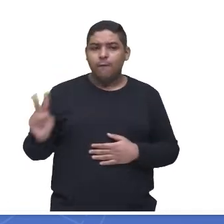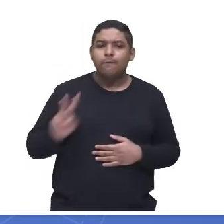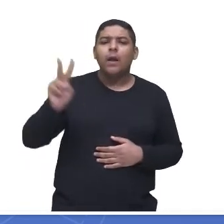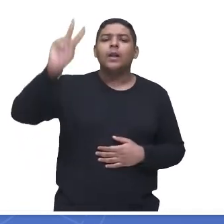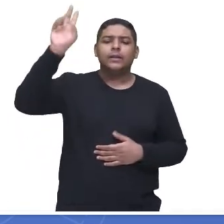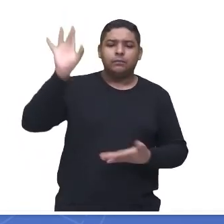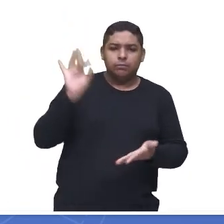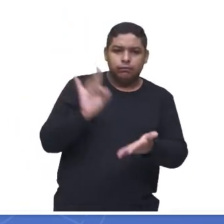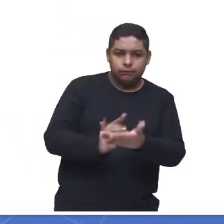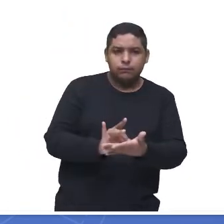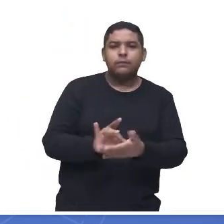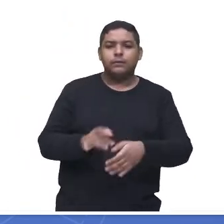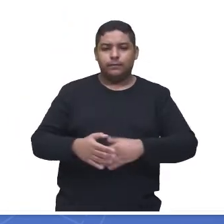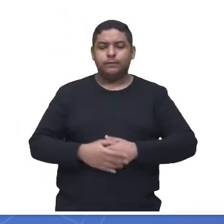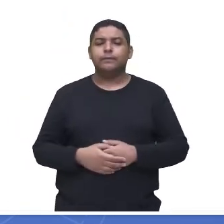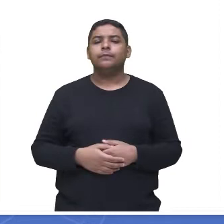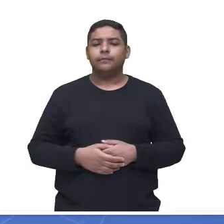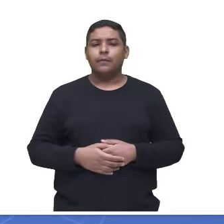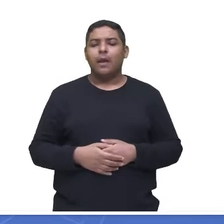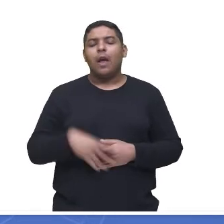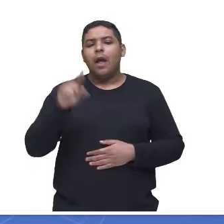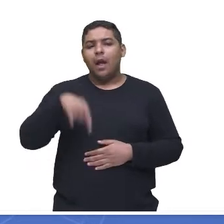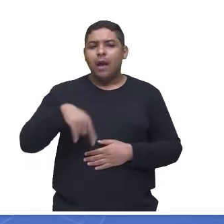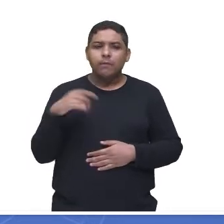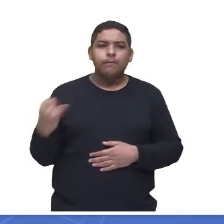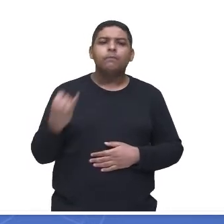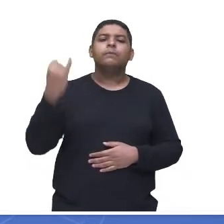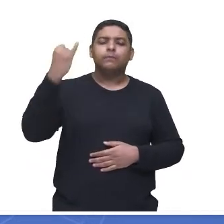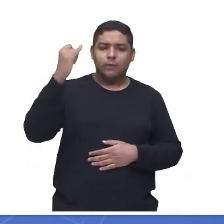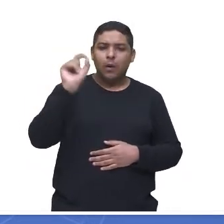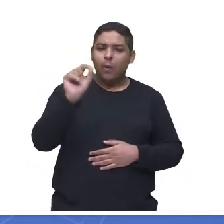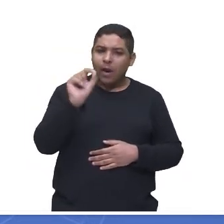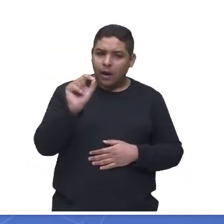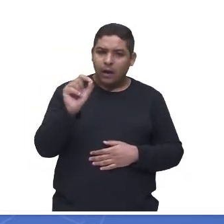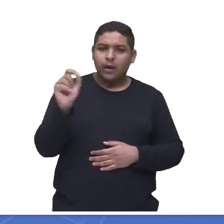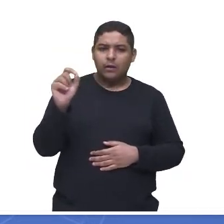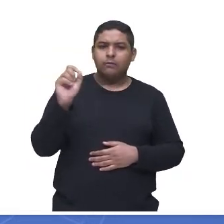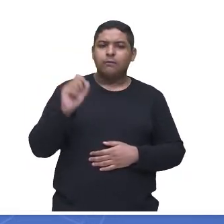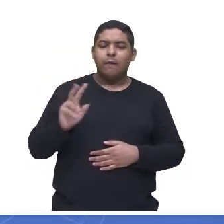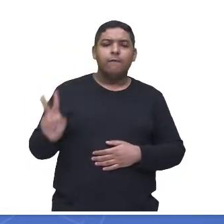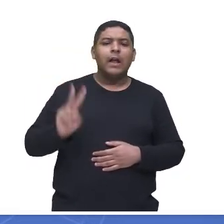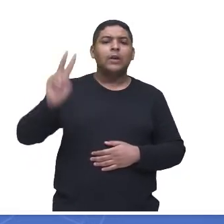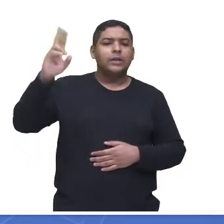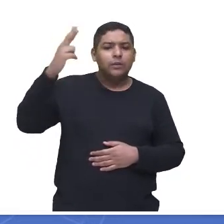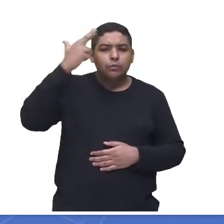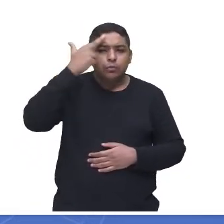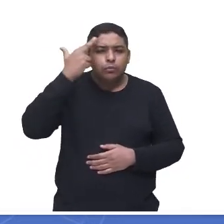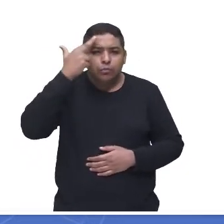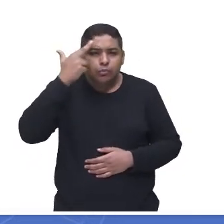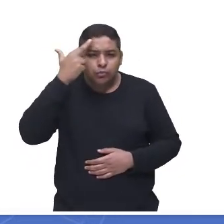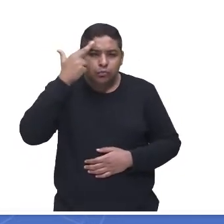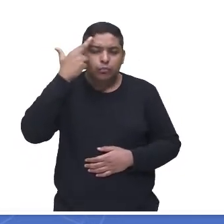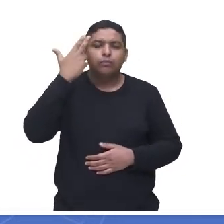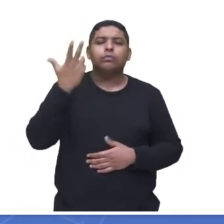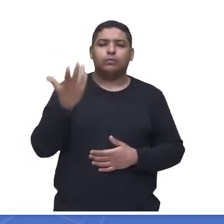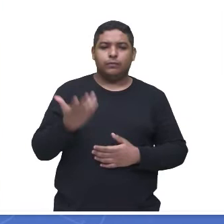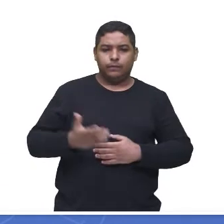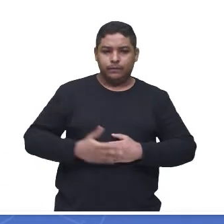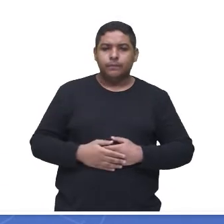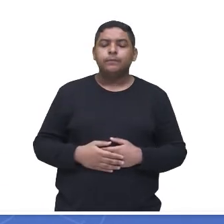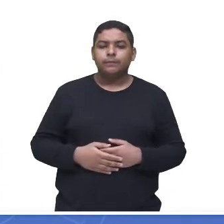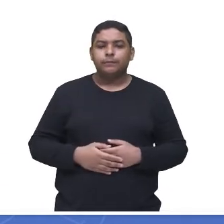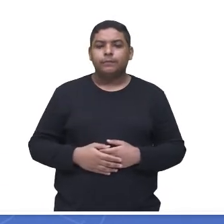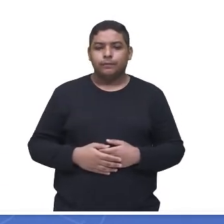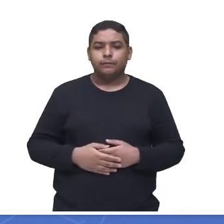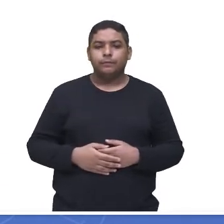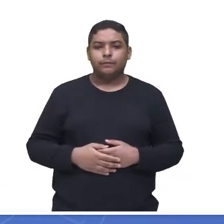razão. Então, esse é o ponto do iluminismo. A valorização da razão, não é nada mais do que isso. Então, a luz